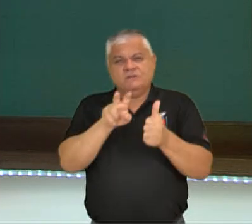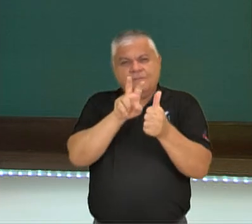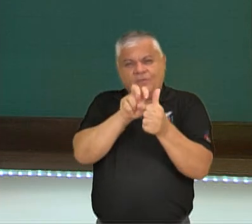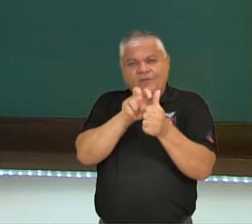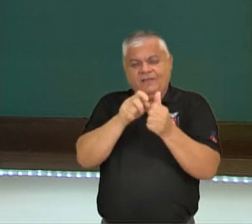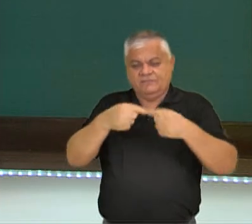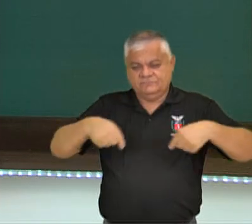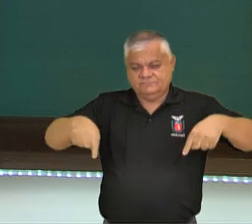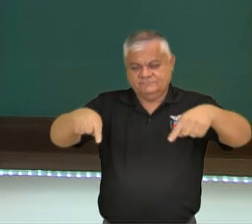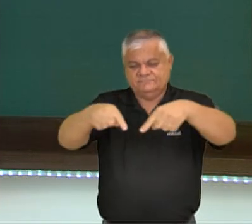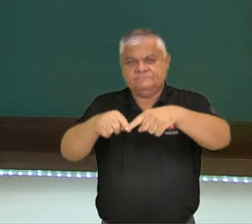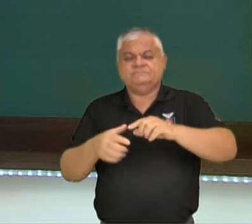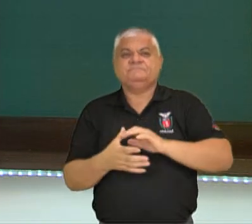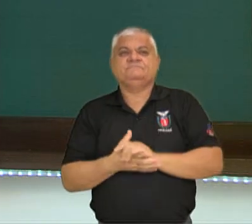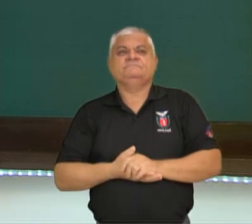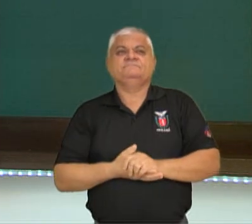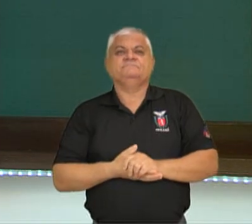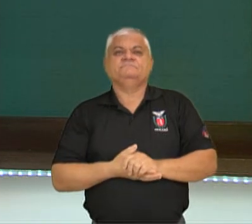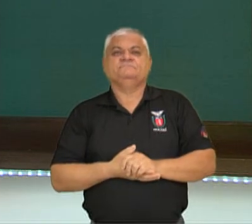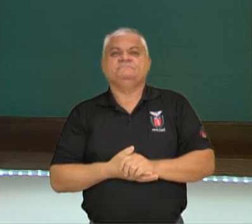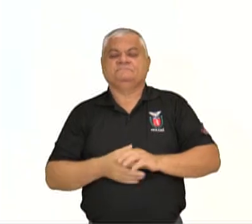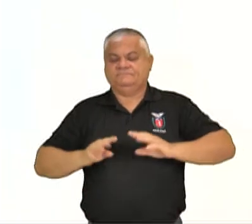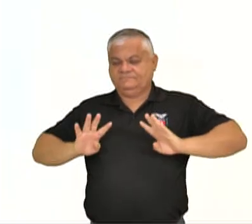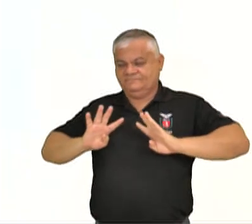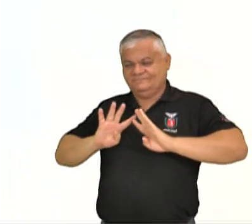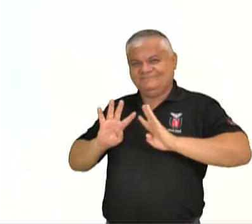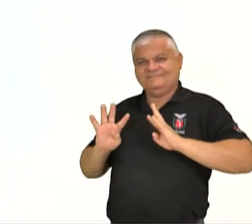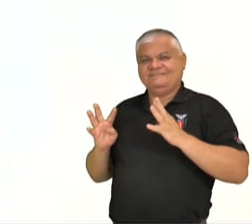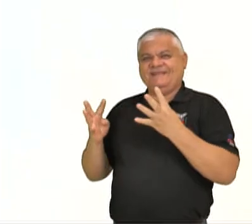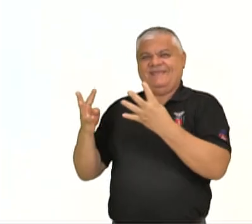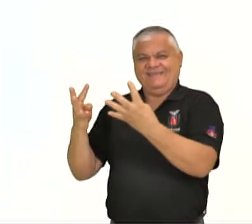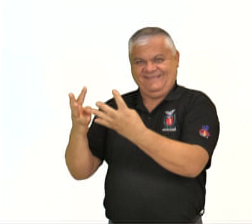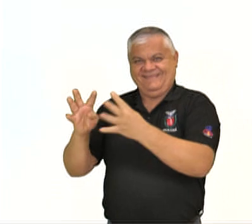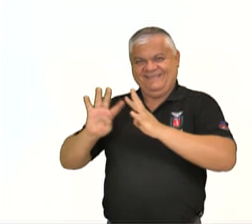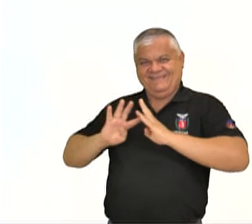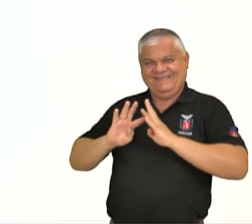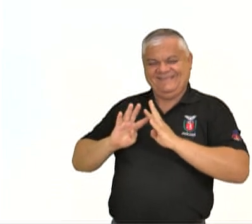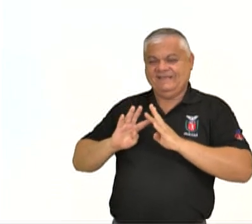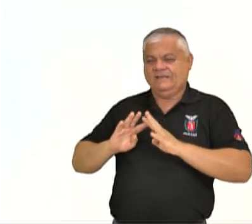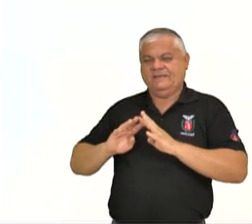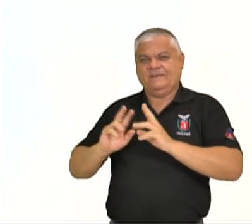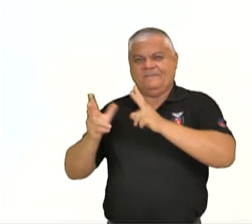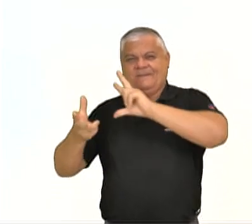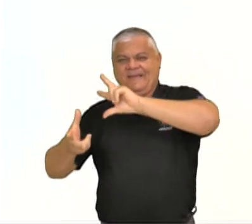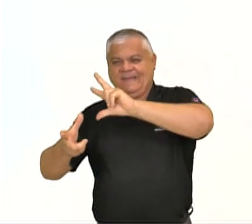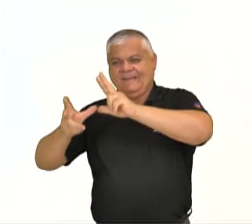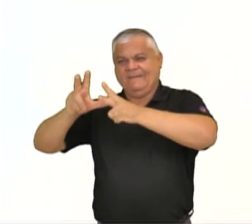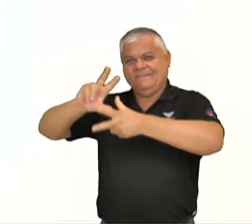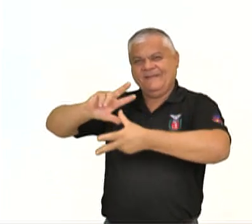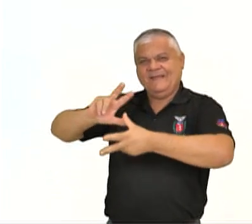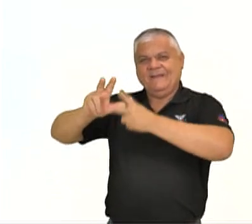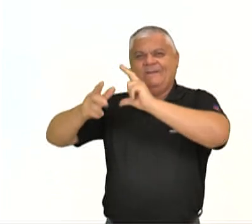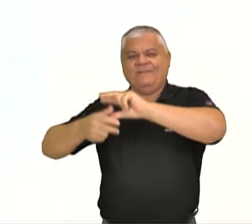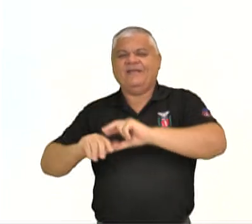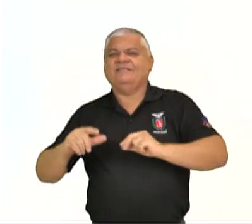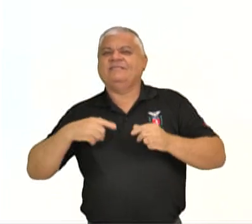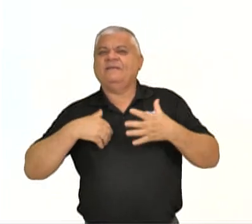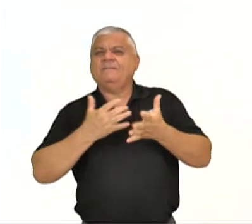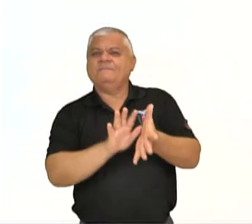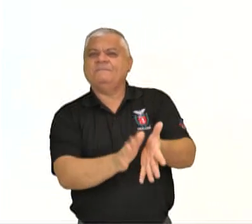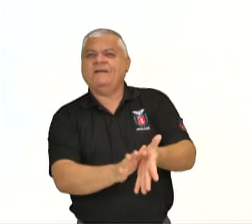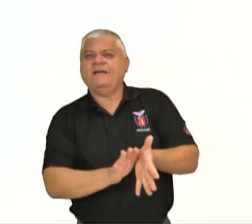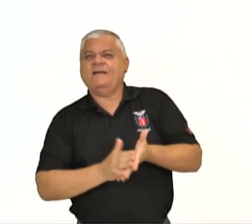pandeiro. Na roda de capoeira, a batida do pandeiro ela é cheia de floreios, né,